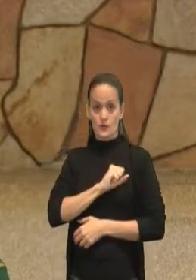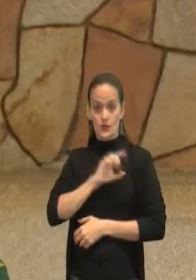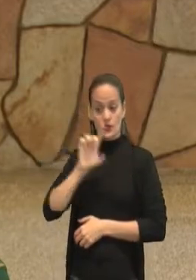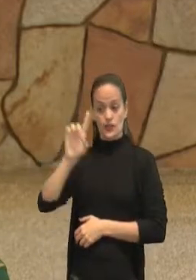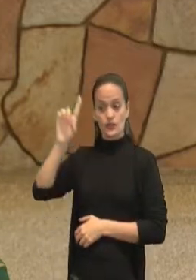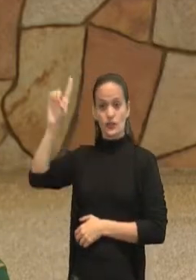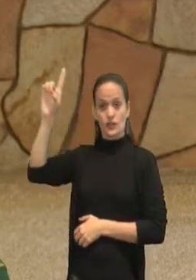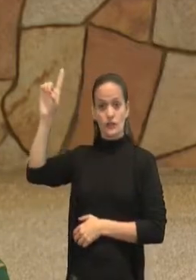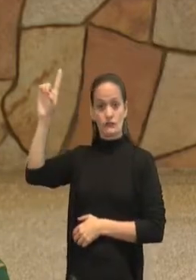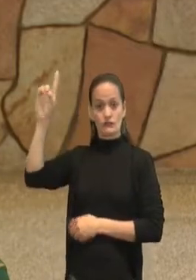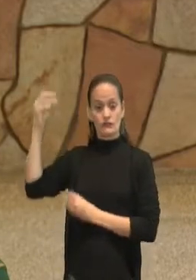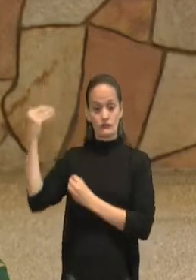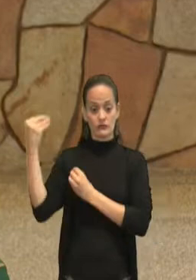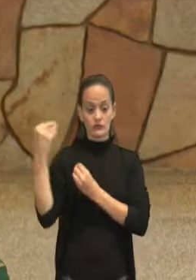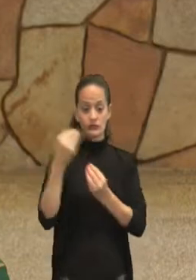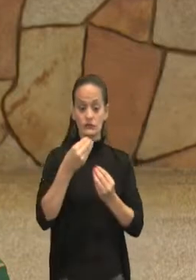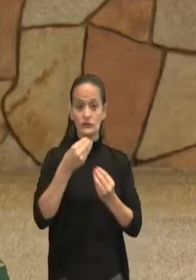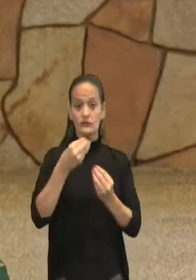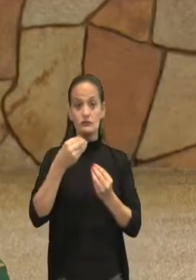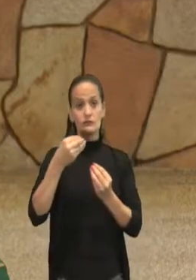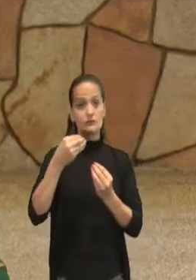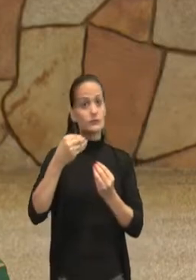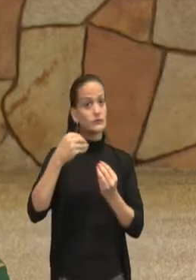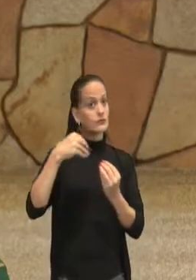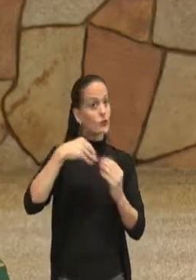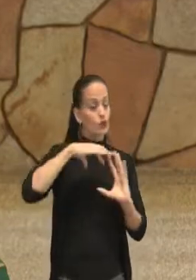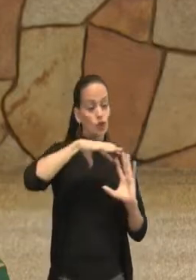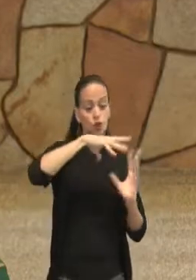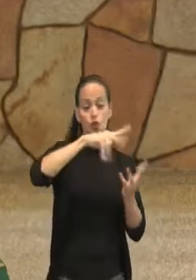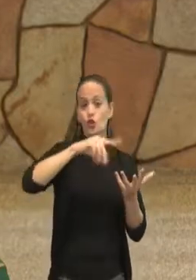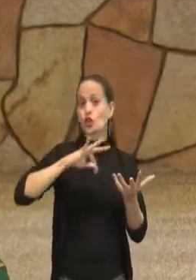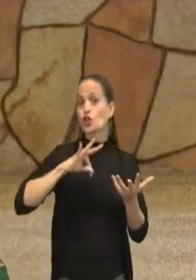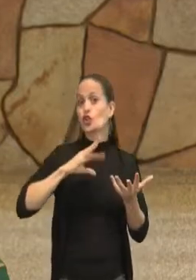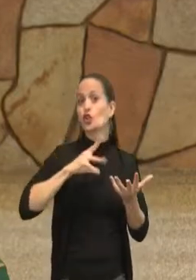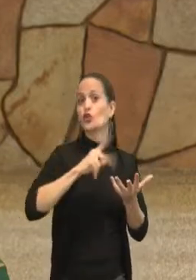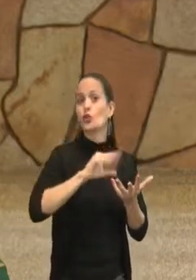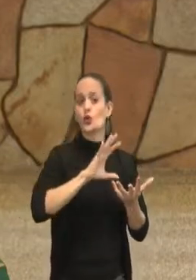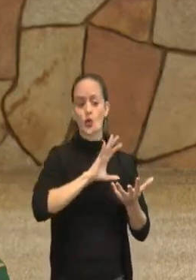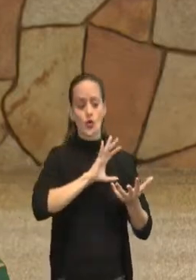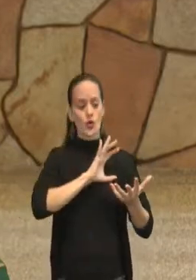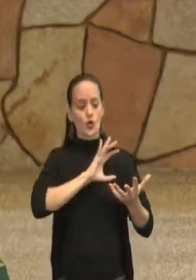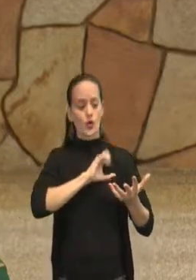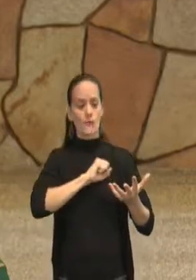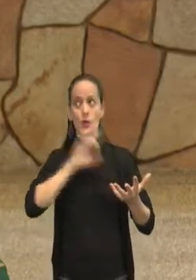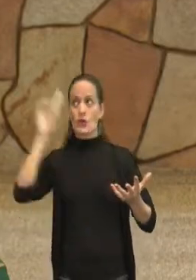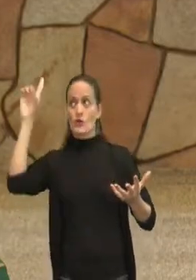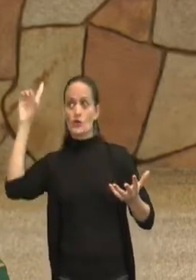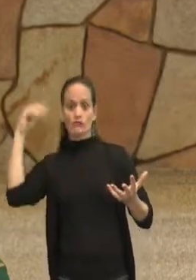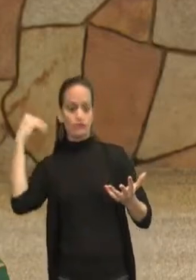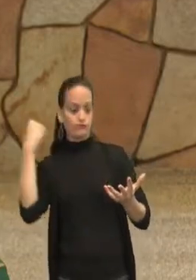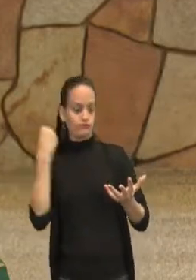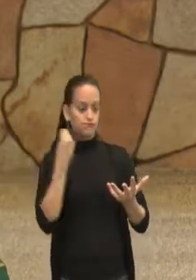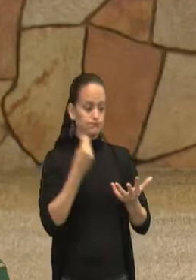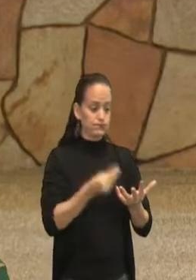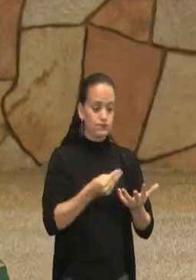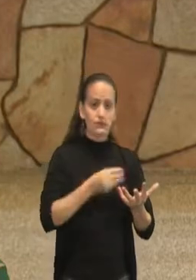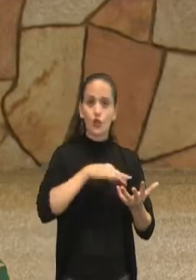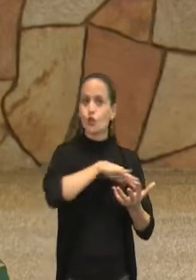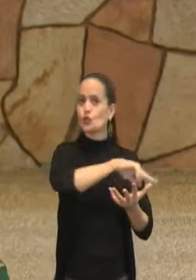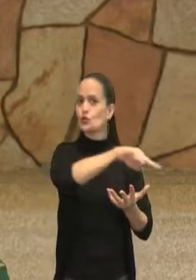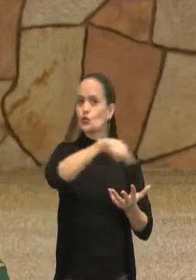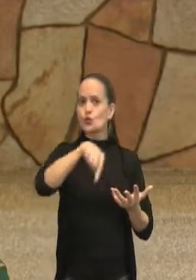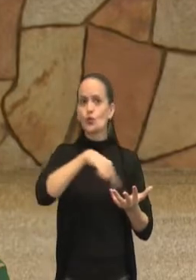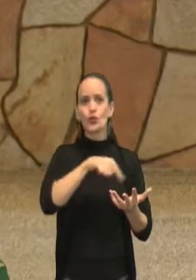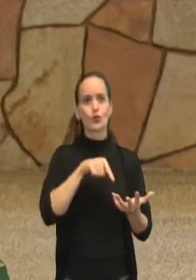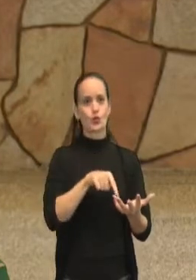todos. Deus amou o mundo, é o que diz em João 3,16. O amor de Deus é para todos.